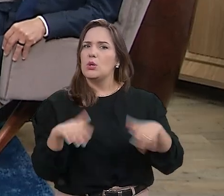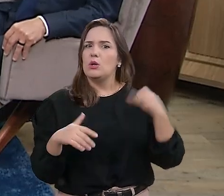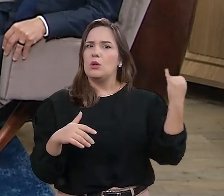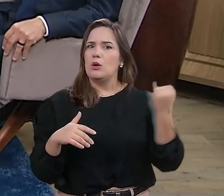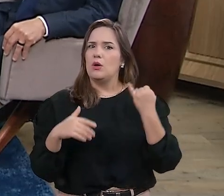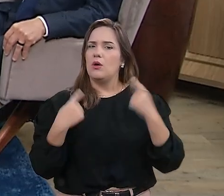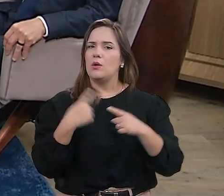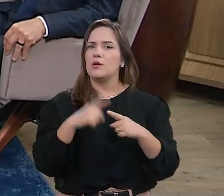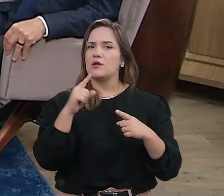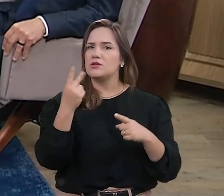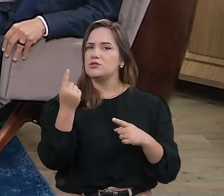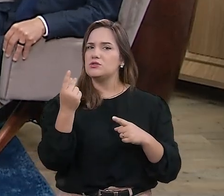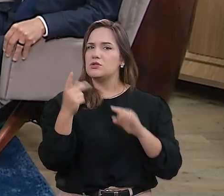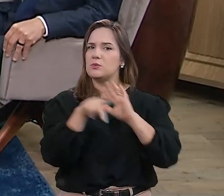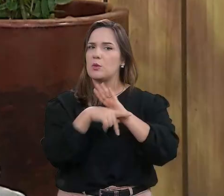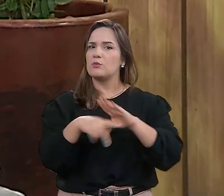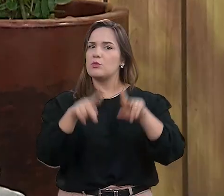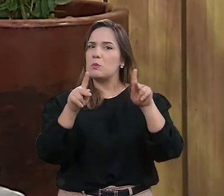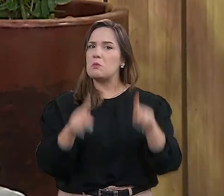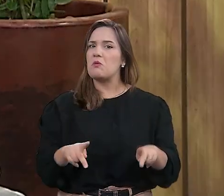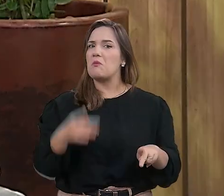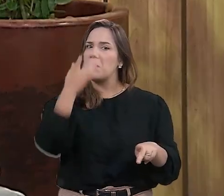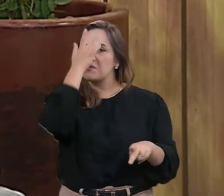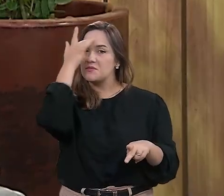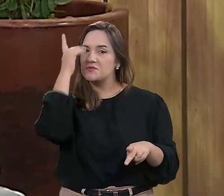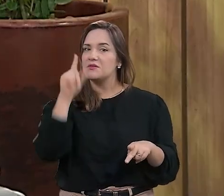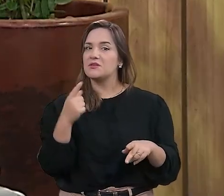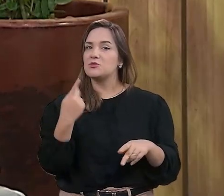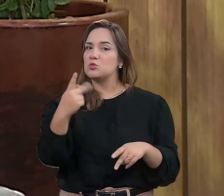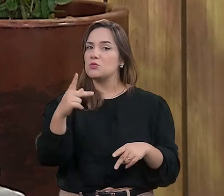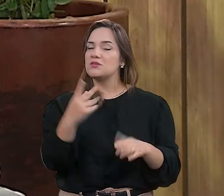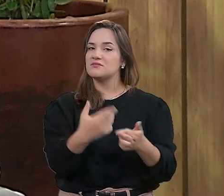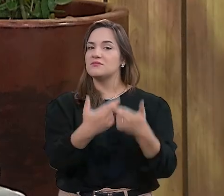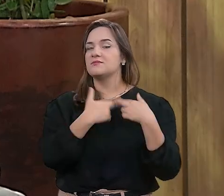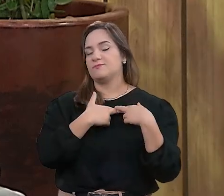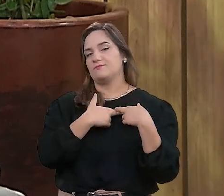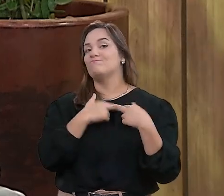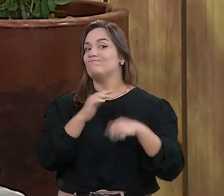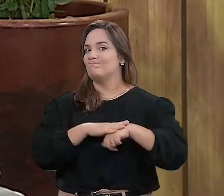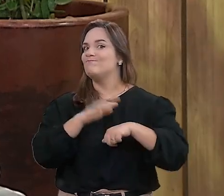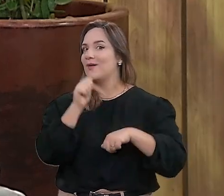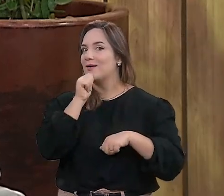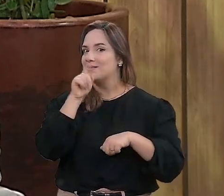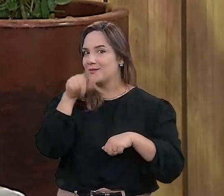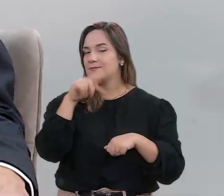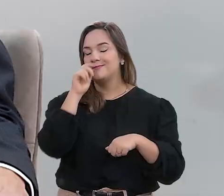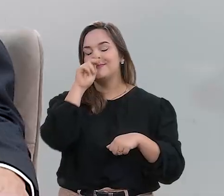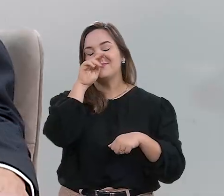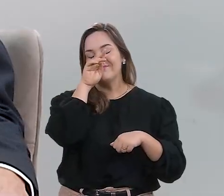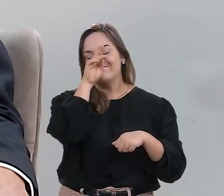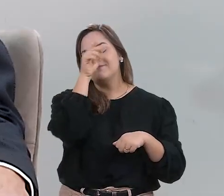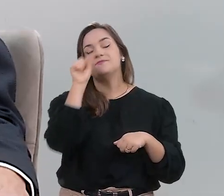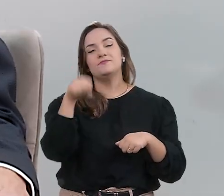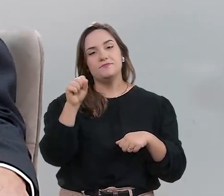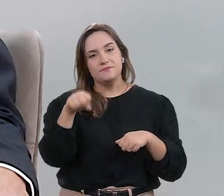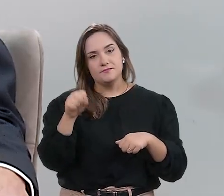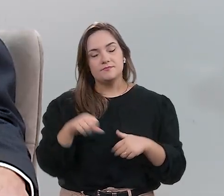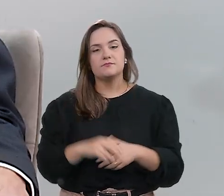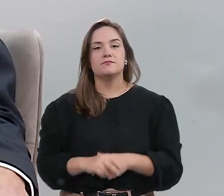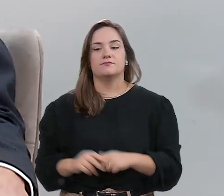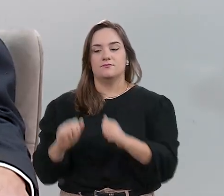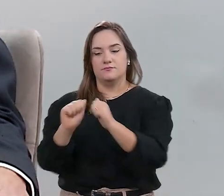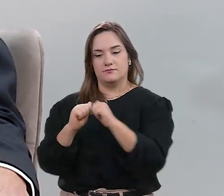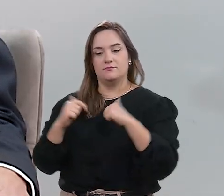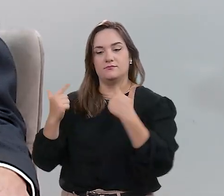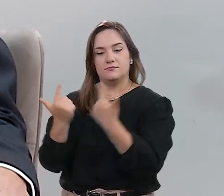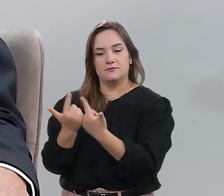gente está tratando de dinheiro público, dinheiro das pessoas. Então, nossa responsabilidade, a de vocês no caso, aumenta muito. Exatamente. A Assembleia